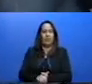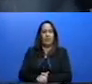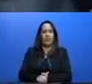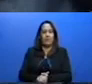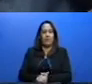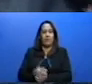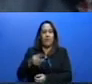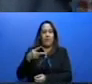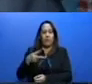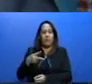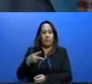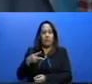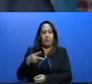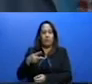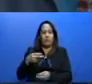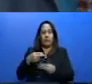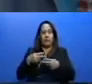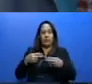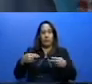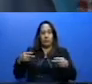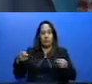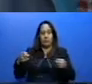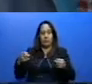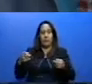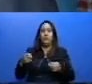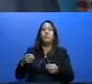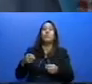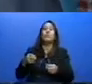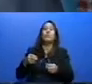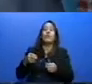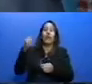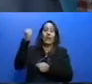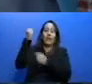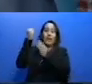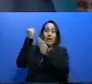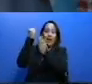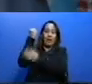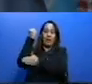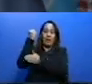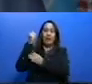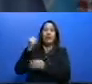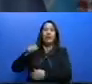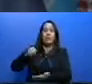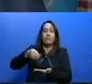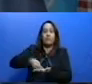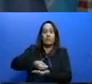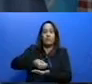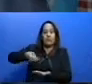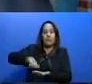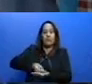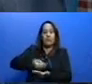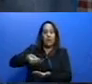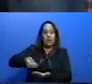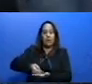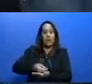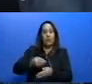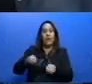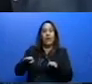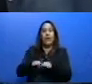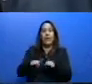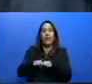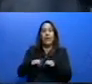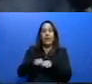2 materiais, ó. A madeira, que é da colher, e o plástico que protege o cabo